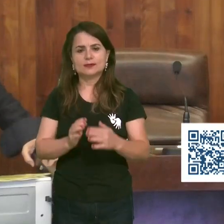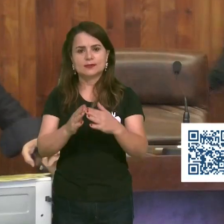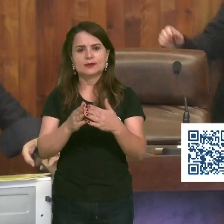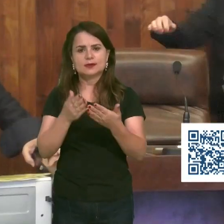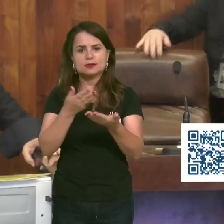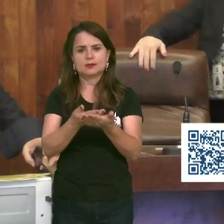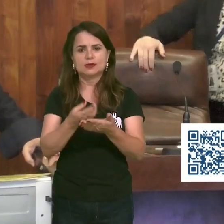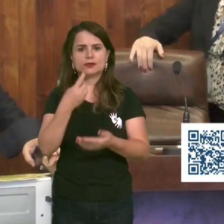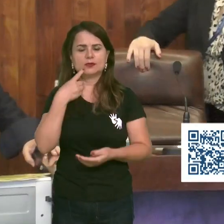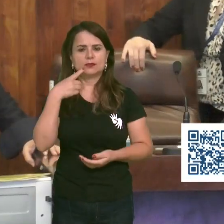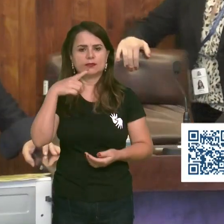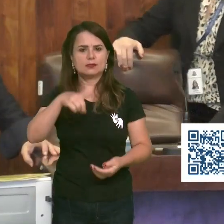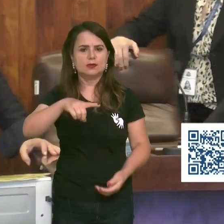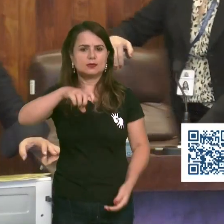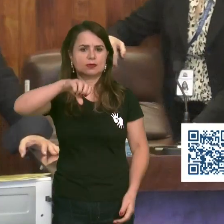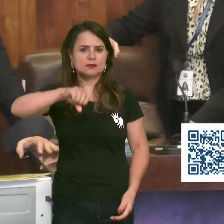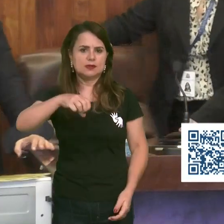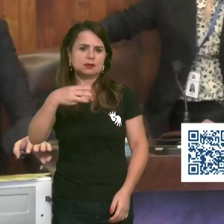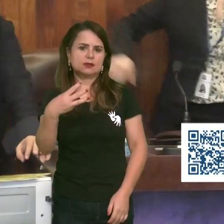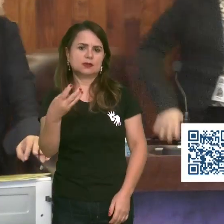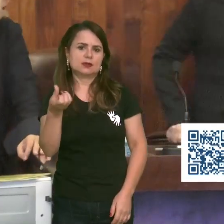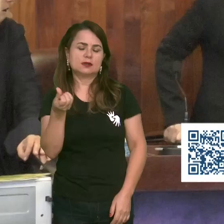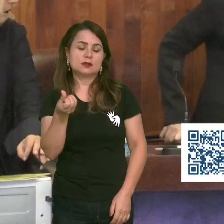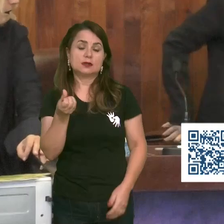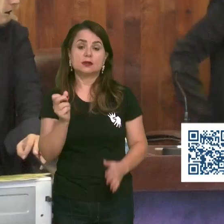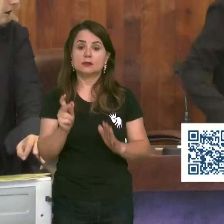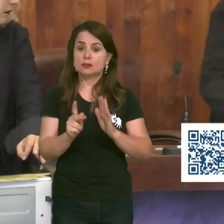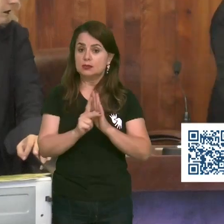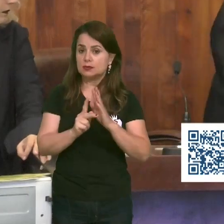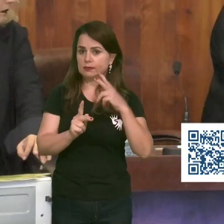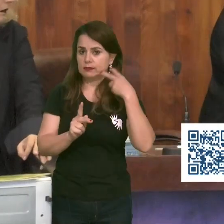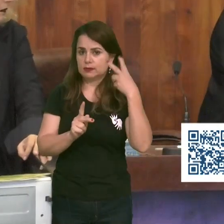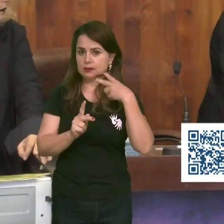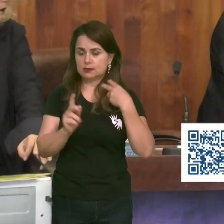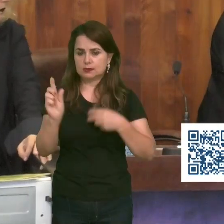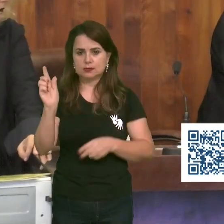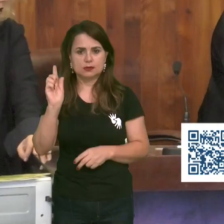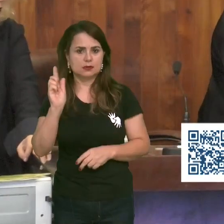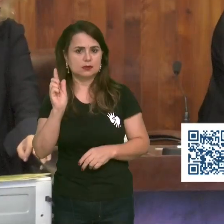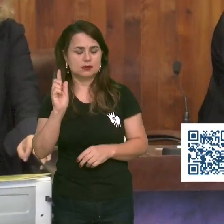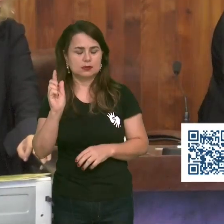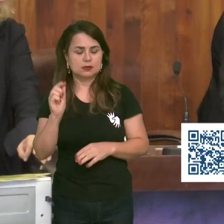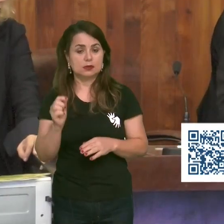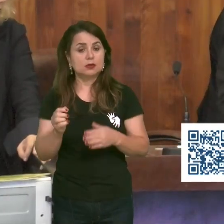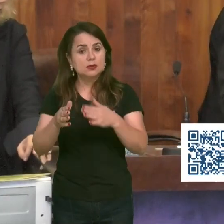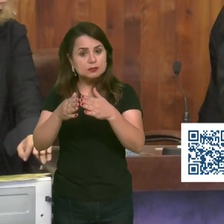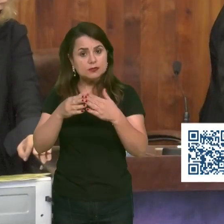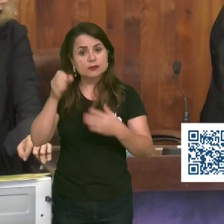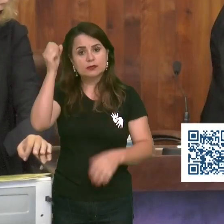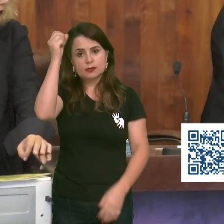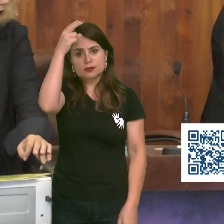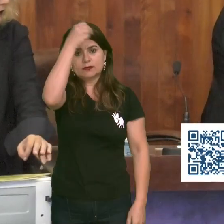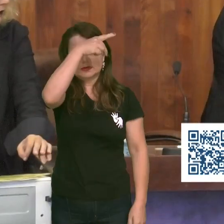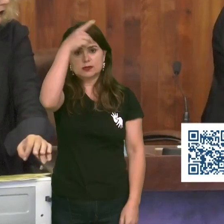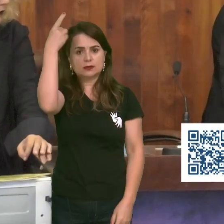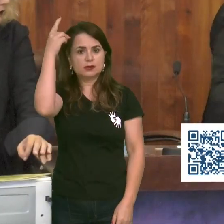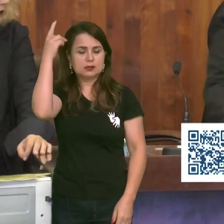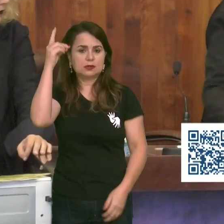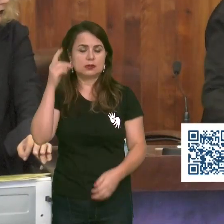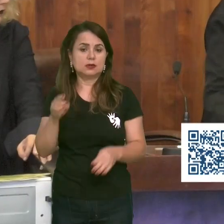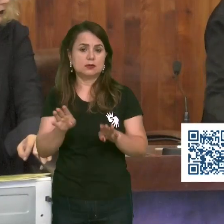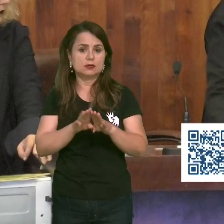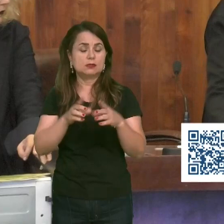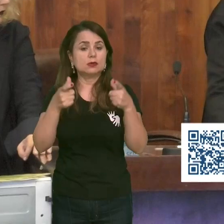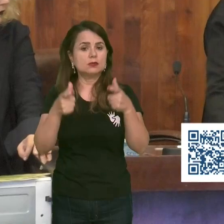requerimento 1936 2022 do vereador Evandro galete solicitando ao Prefeito Municipal Daniel Alonso e ao setor